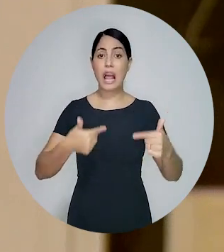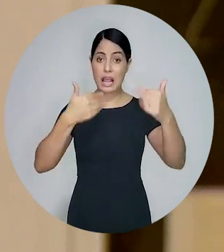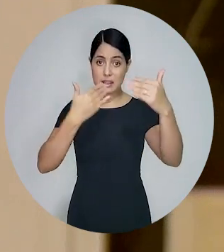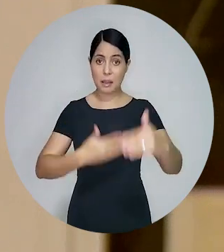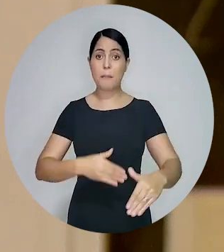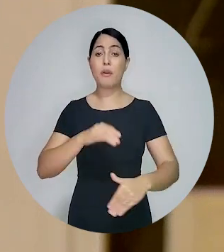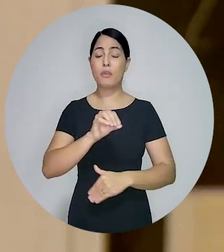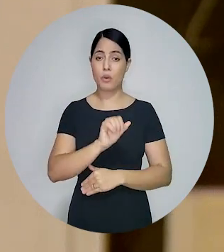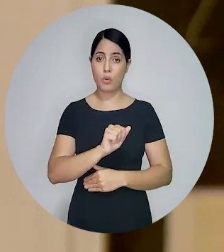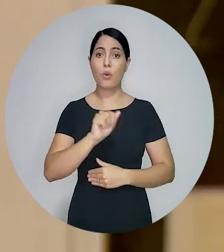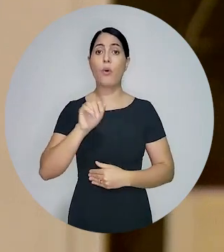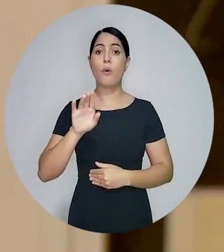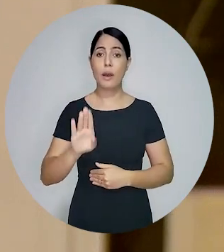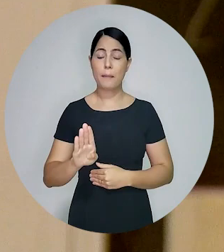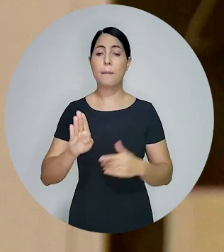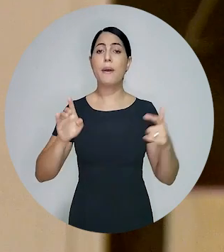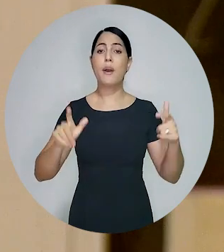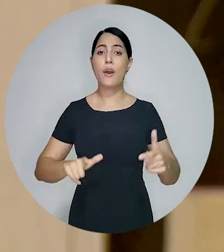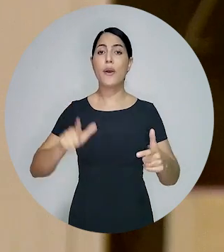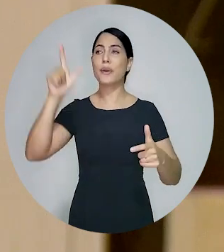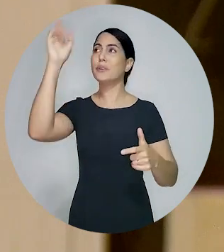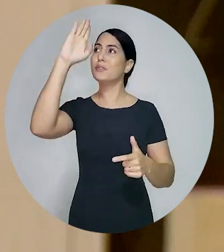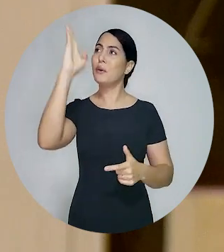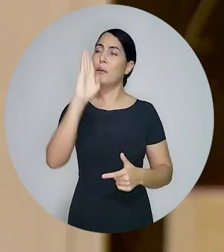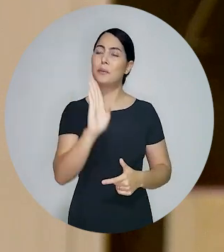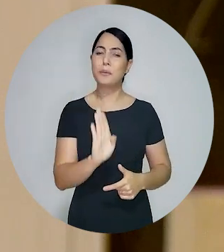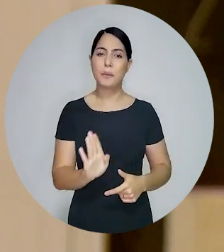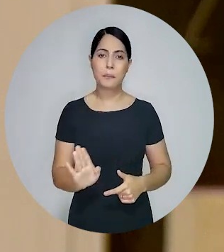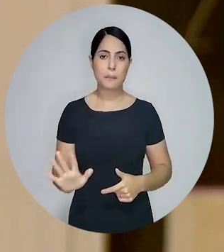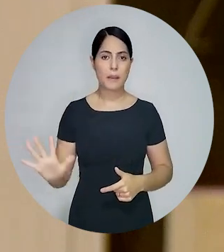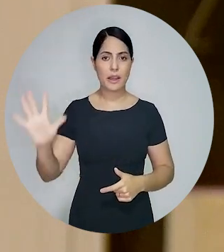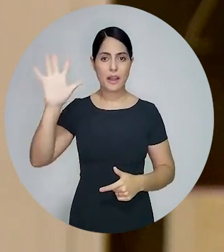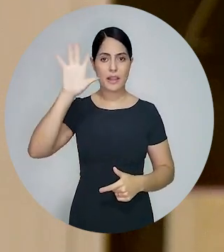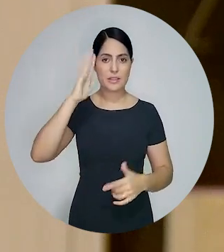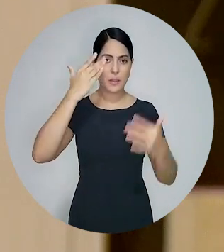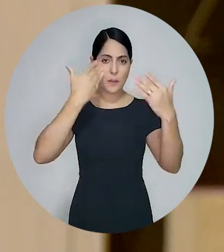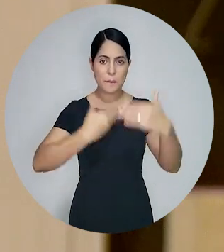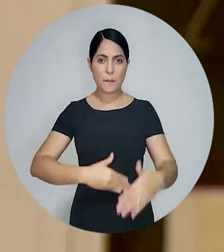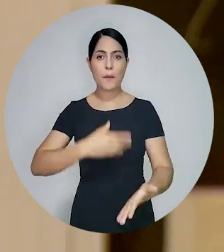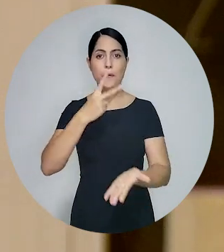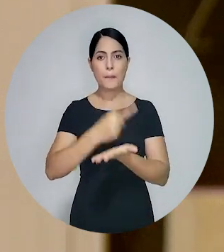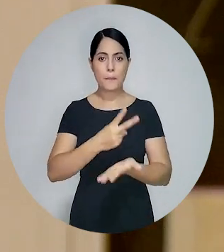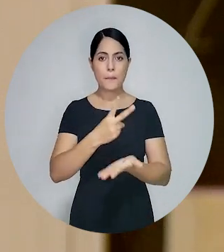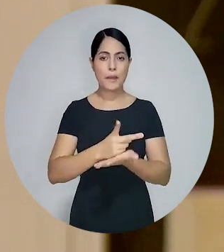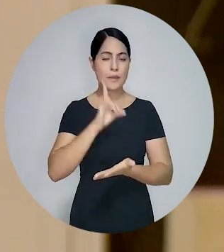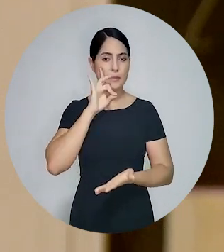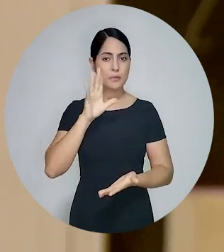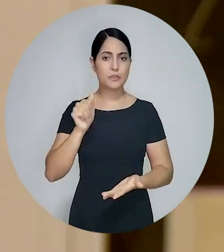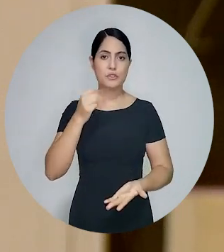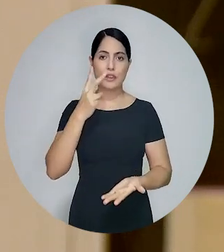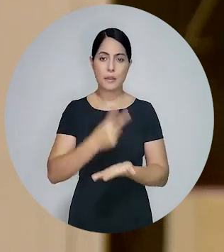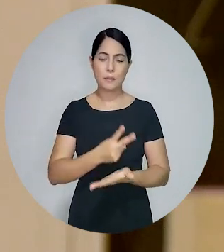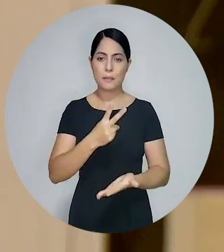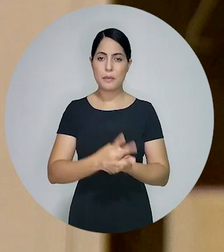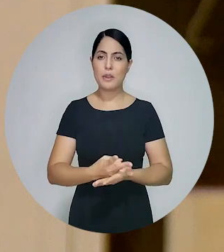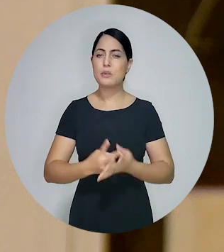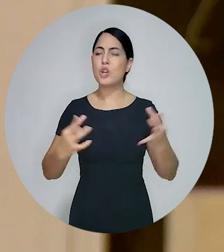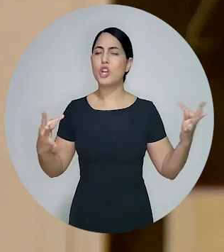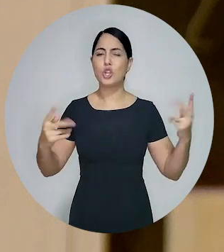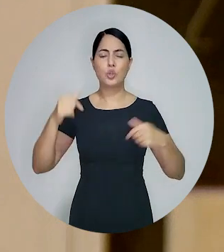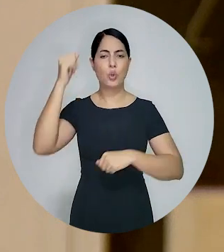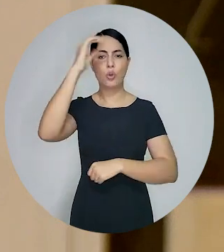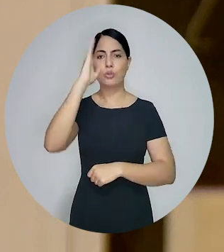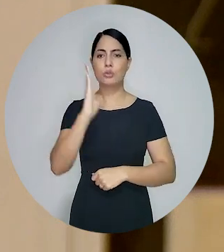a grandiosidade desse exame de ordem realizado nacionalmente, numa mesma data,